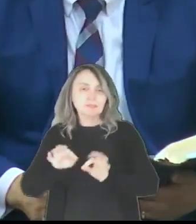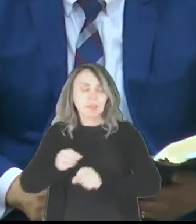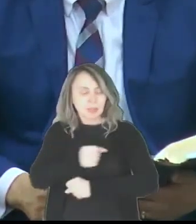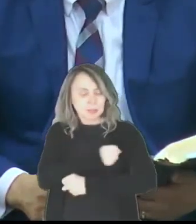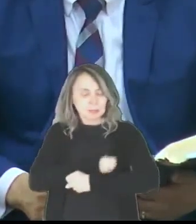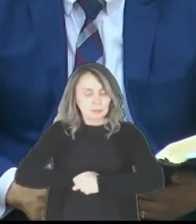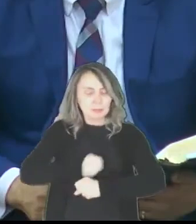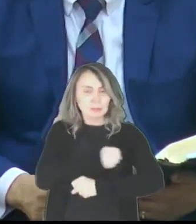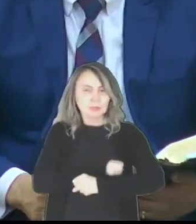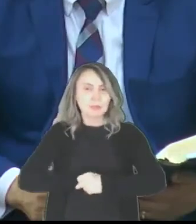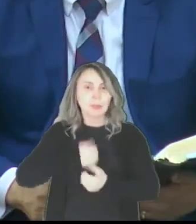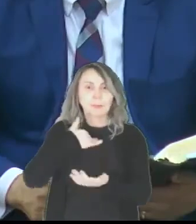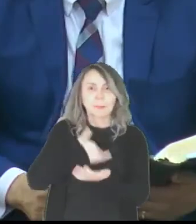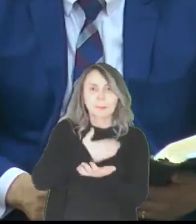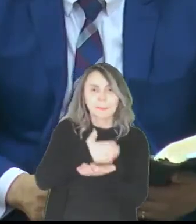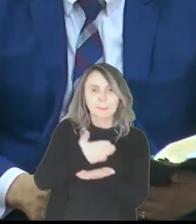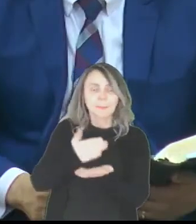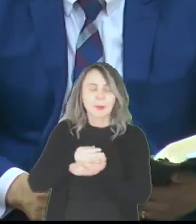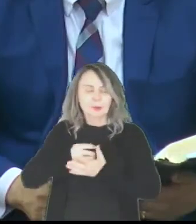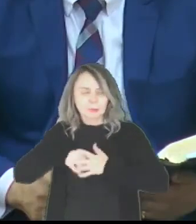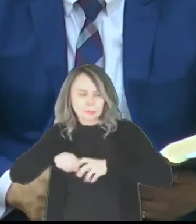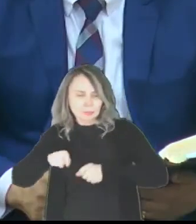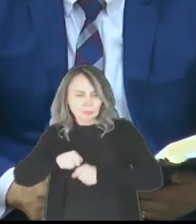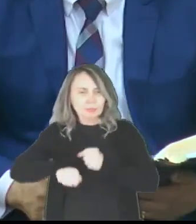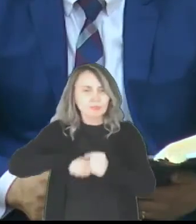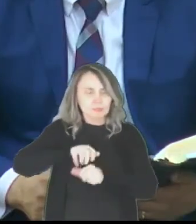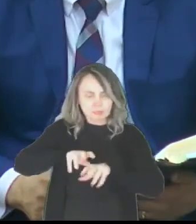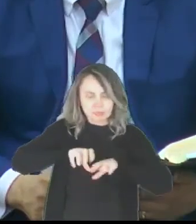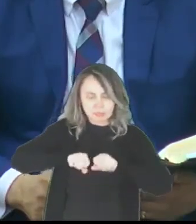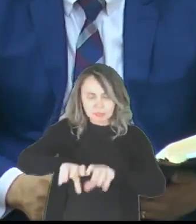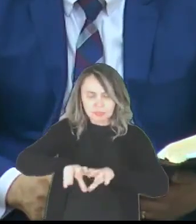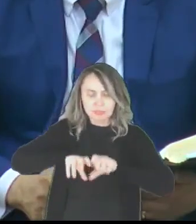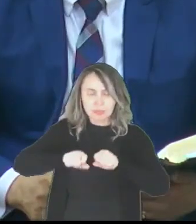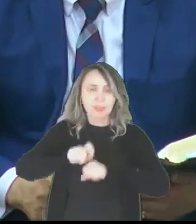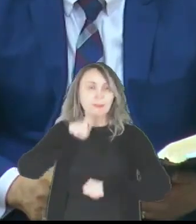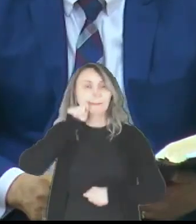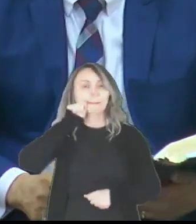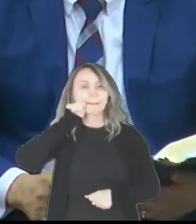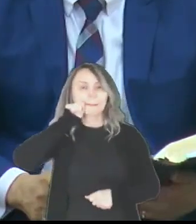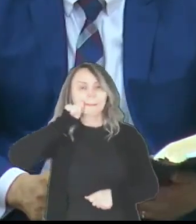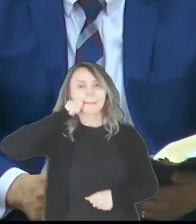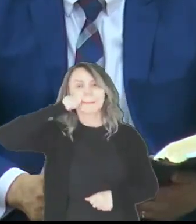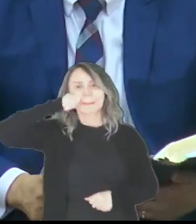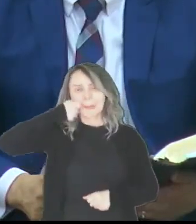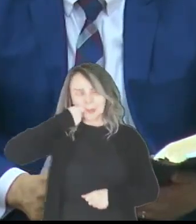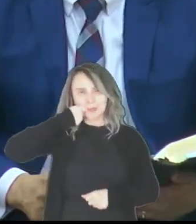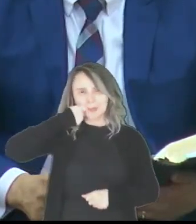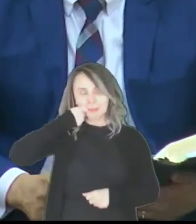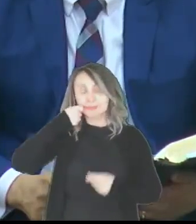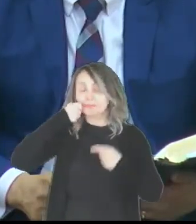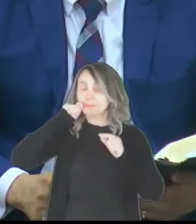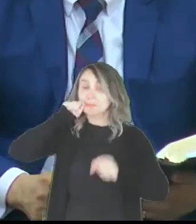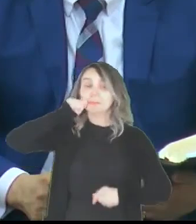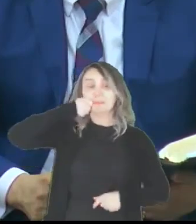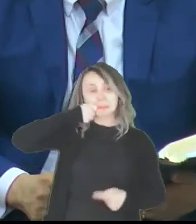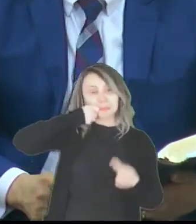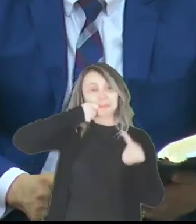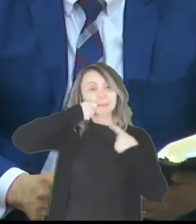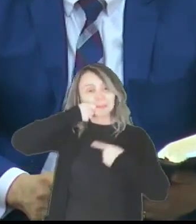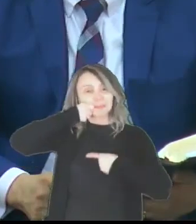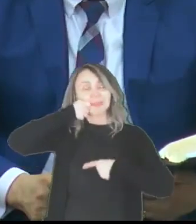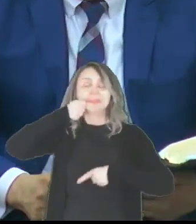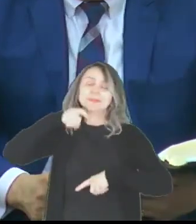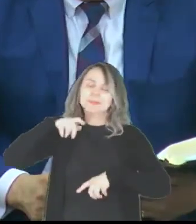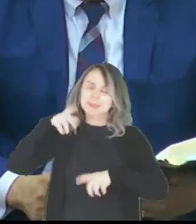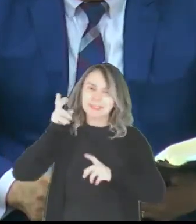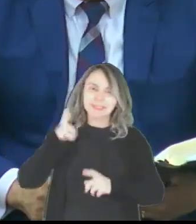pães, e durante 40 anos esse pão acompanhou Israel no deserto. E a Bíblia diz